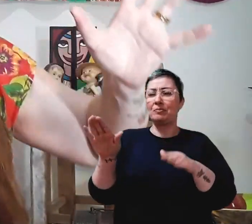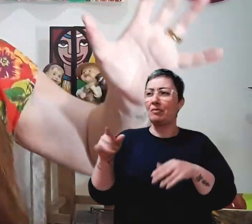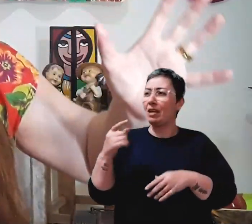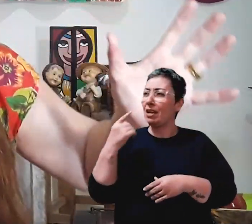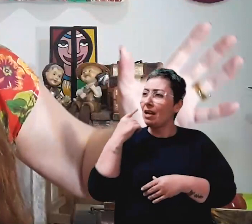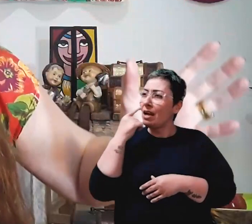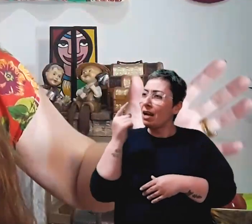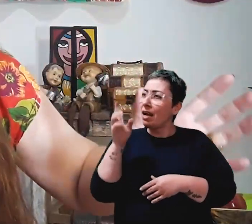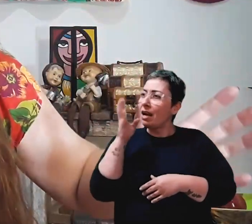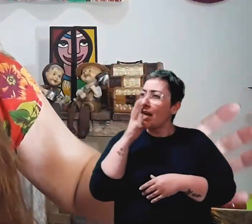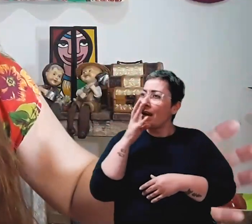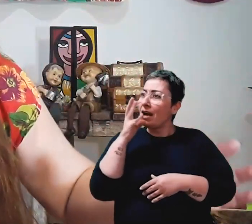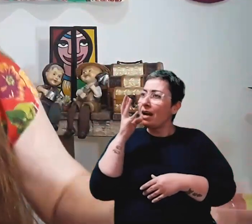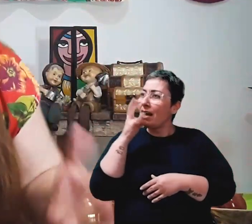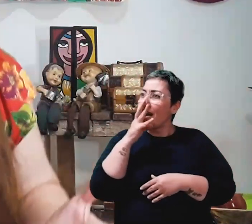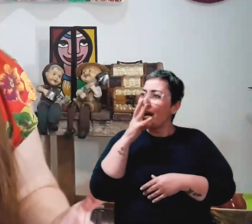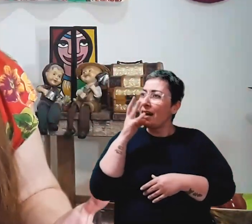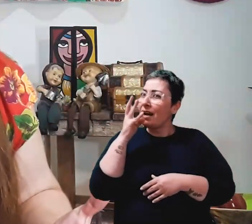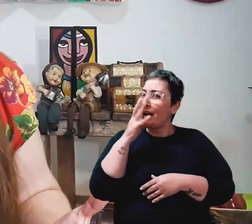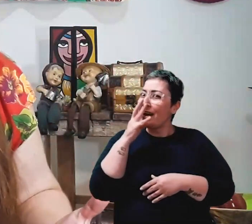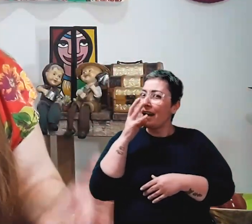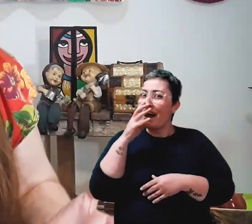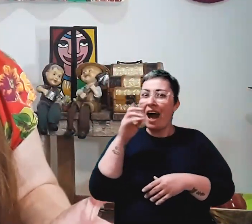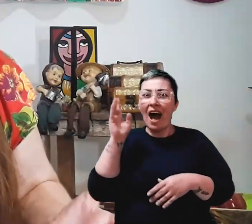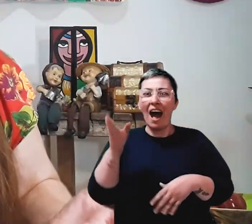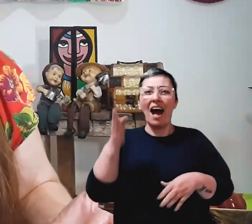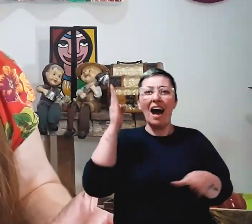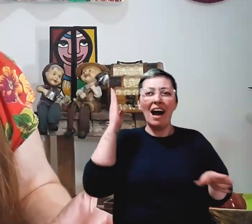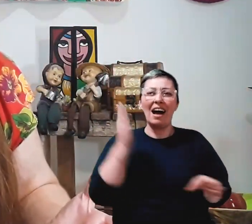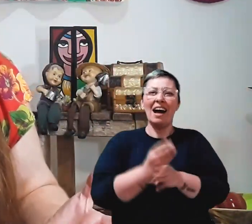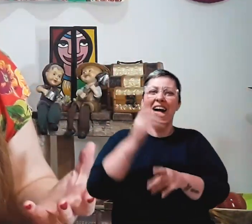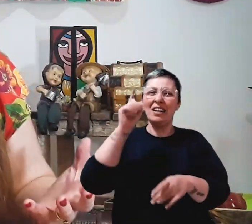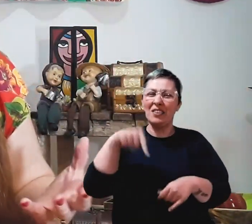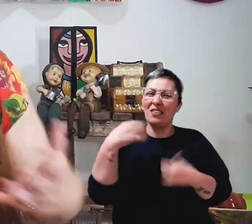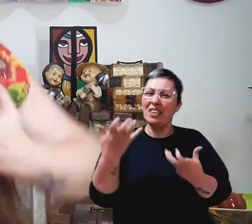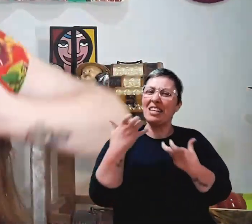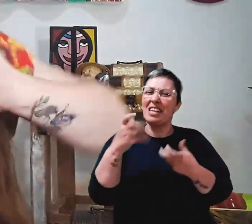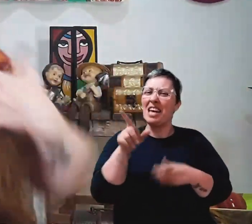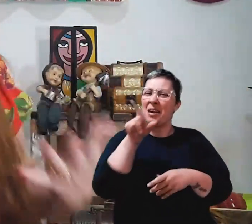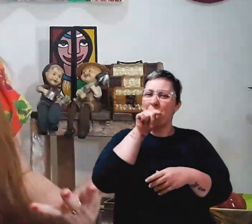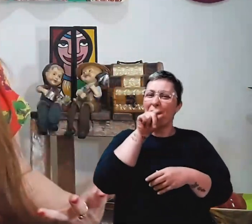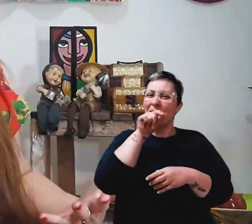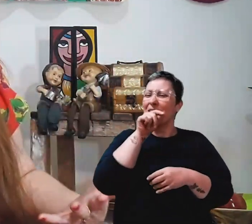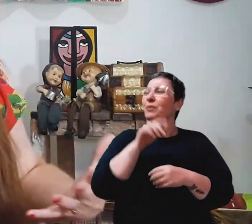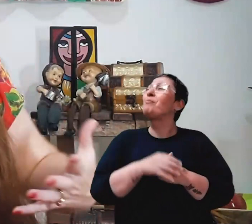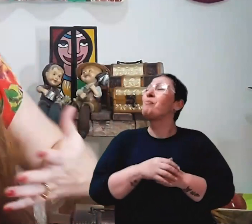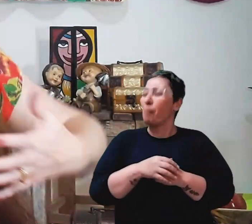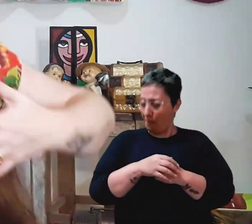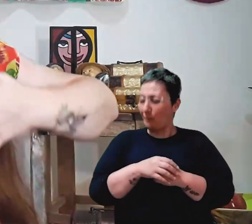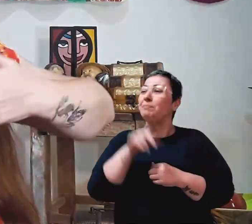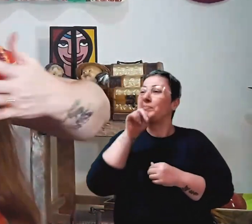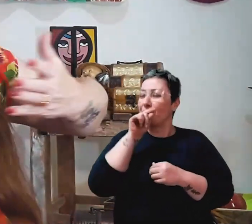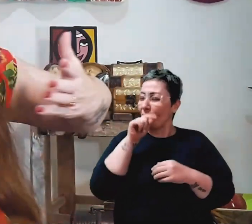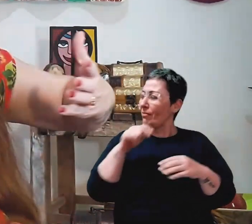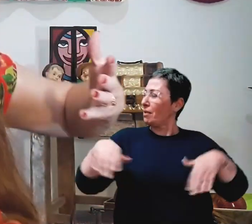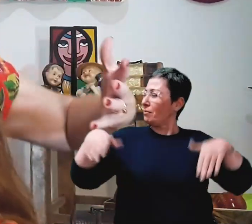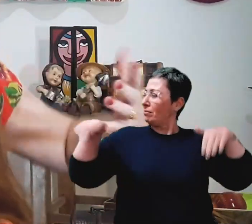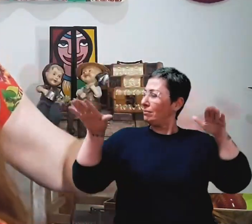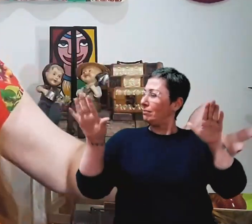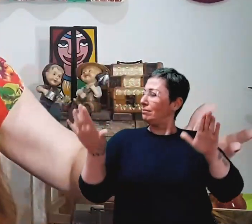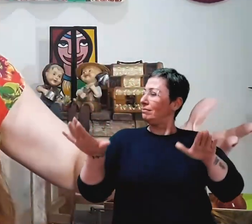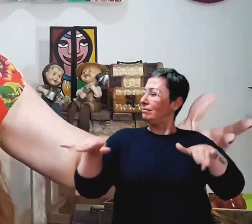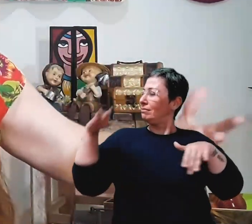Ela ficou encantada. Mas é isso que eu quero ser. Eu quero ser um pássaro